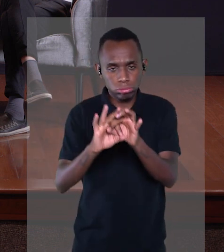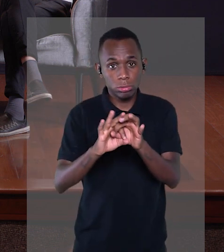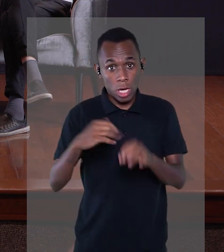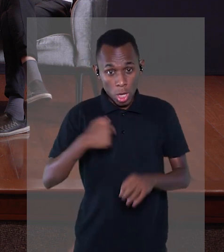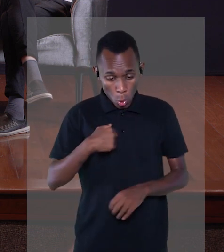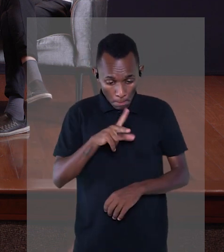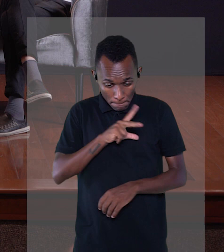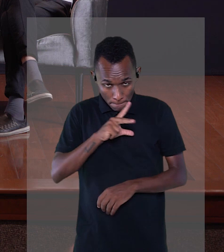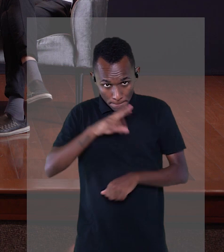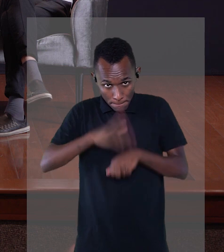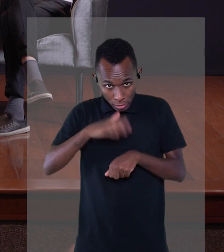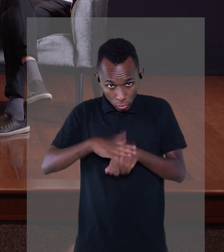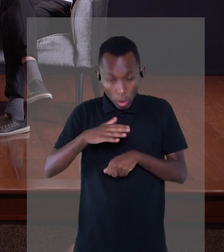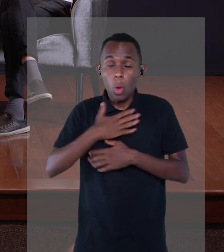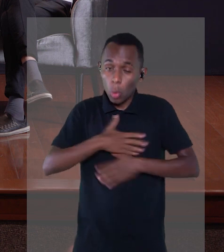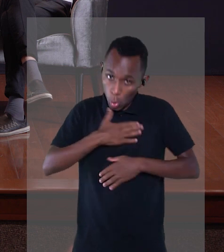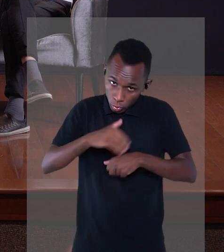Eu, particularmente, gosto mais.